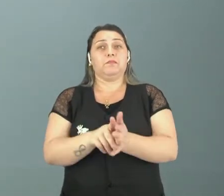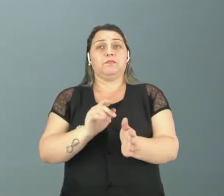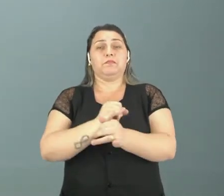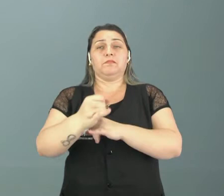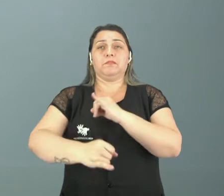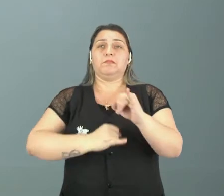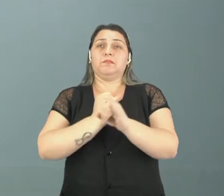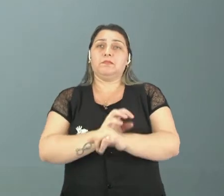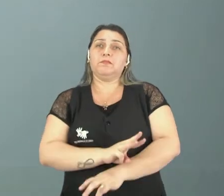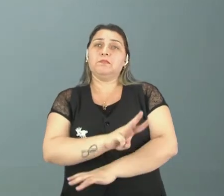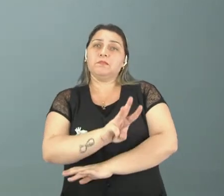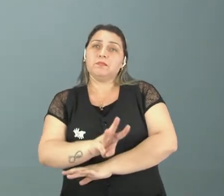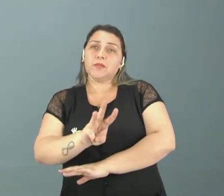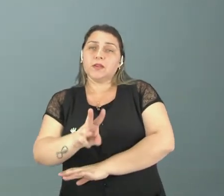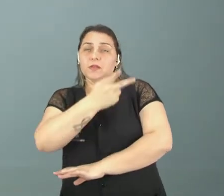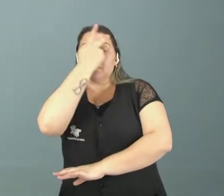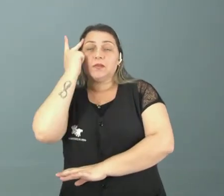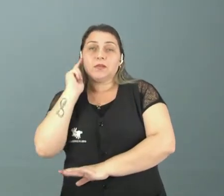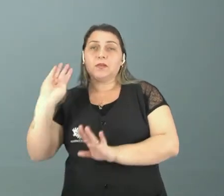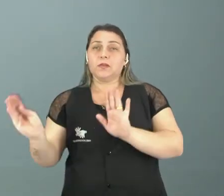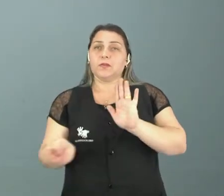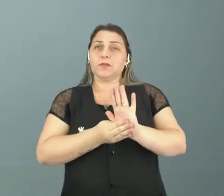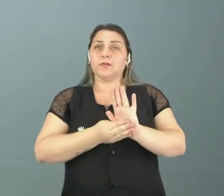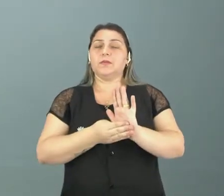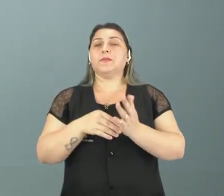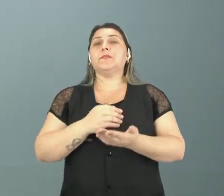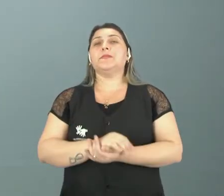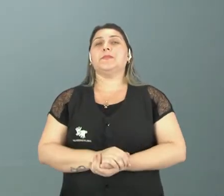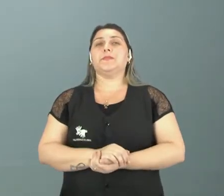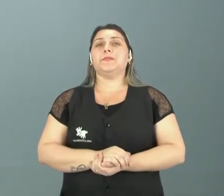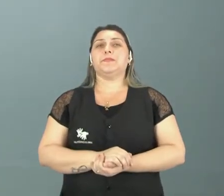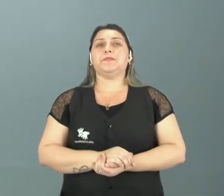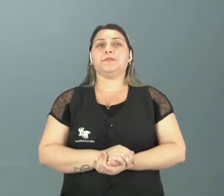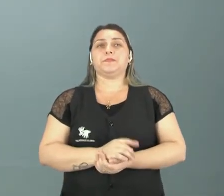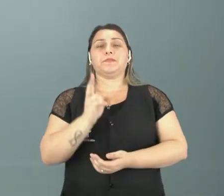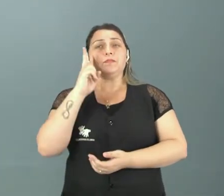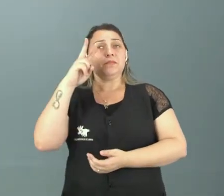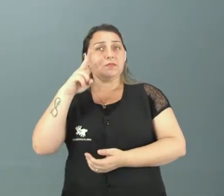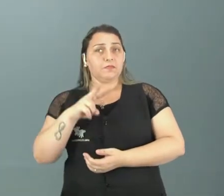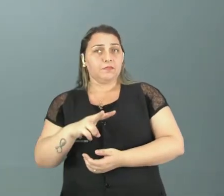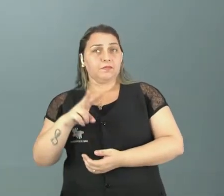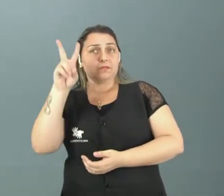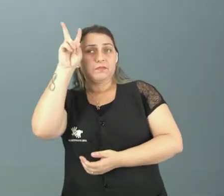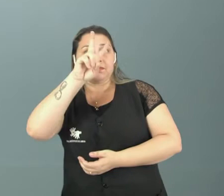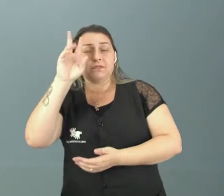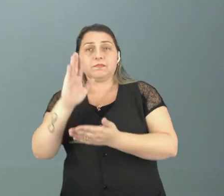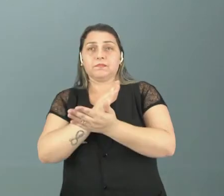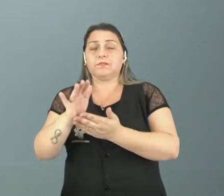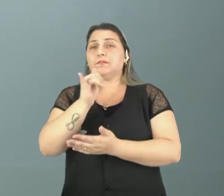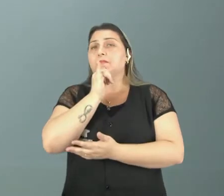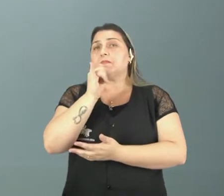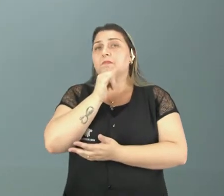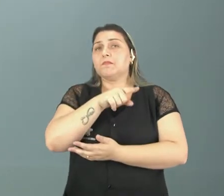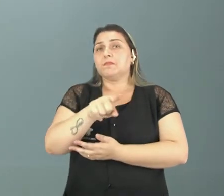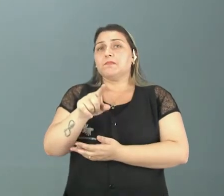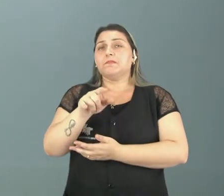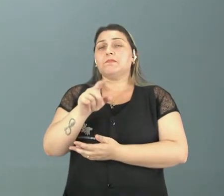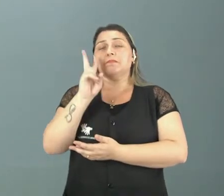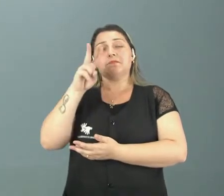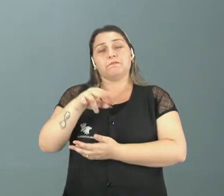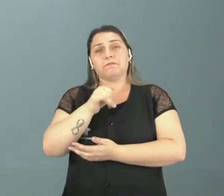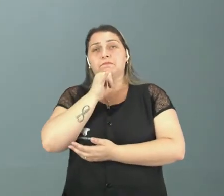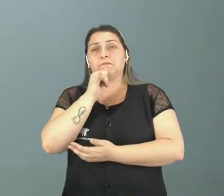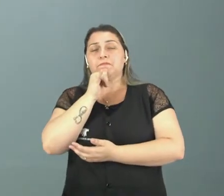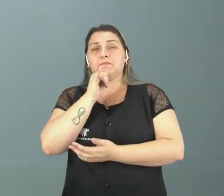internet, em sites, onde as pessoas publicam ali, tá bom? A gente vai relembrar alguns exemplos aqui para você ver um exemplo disso